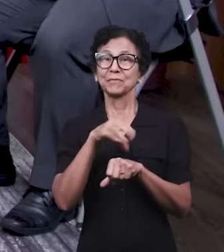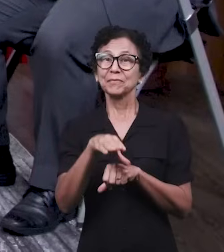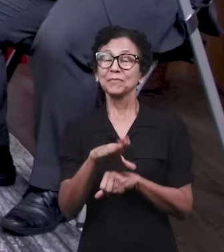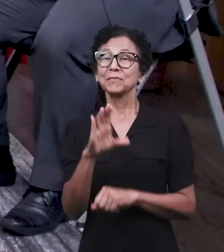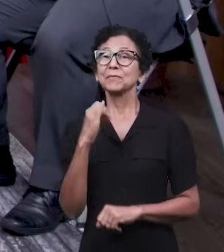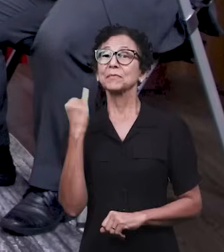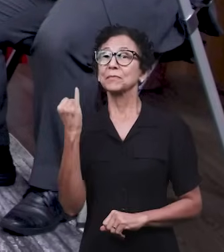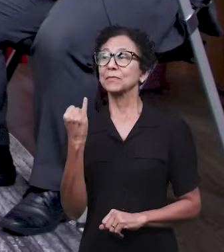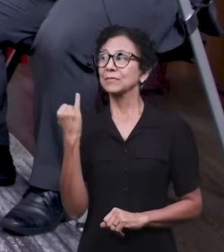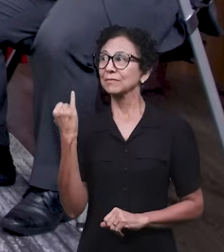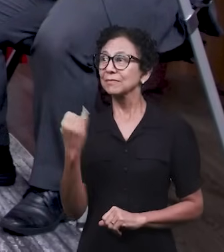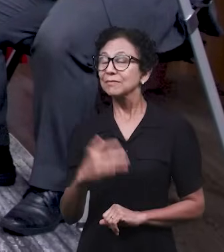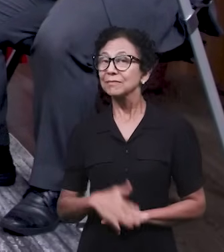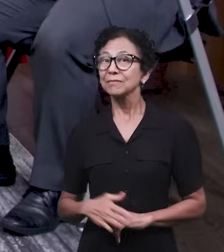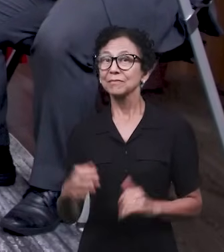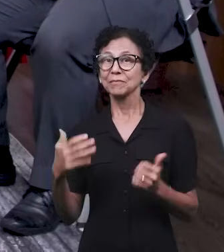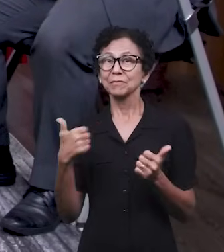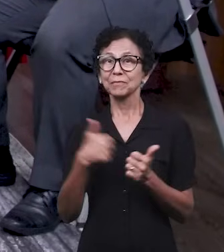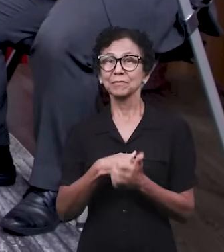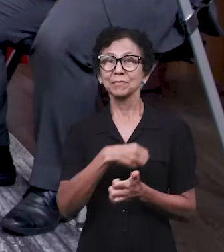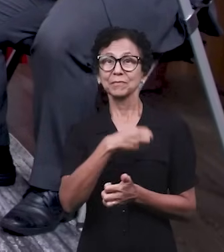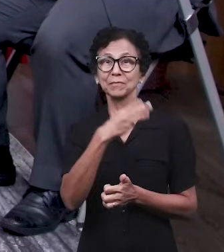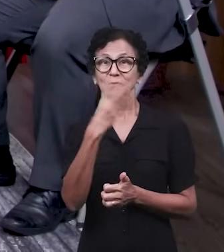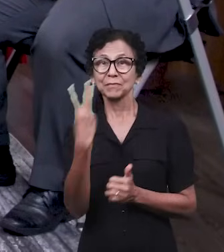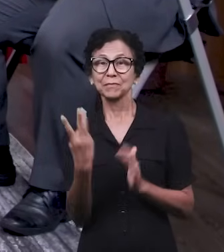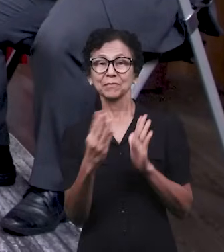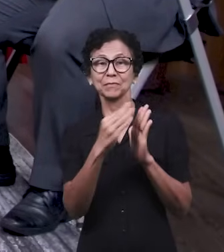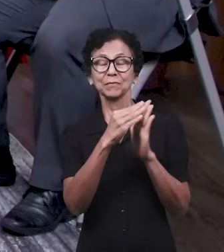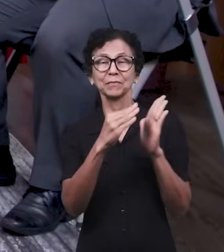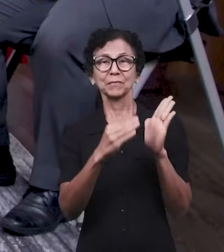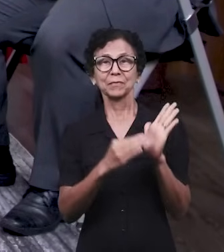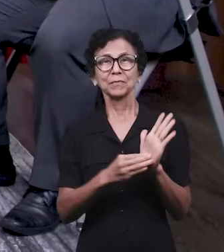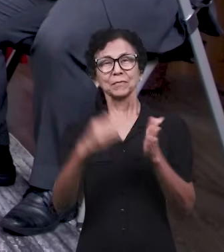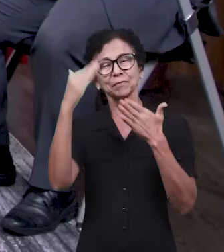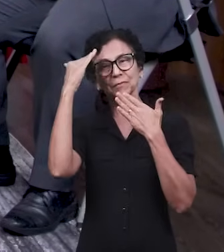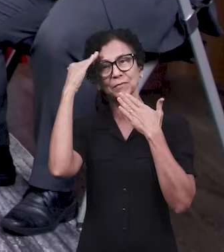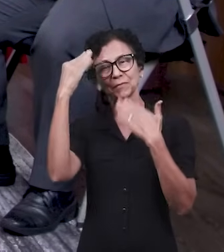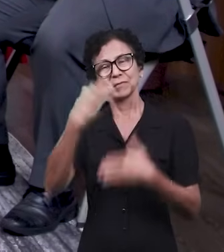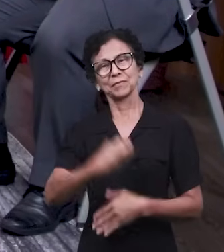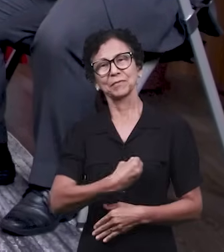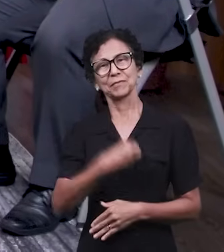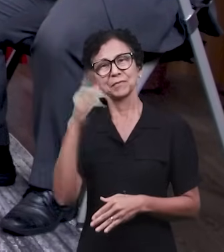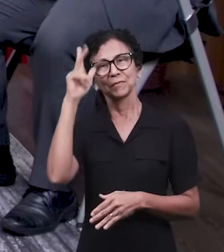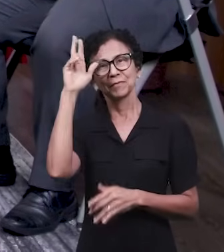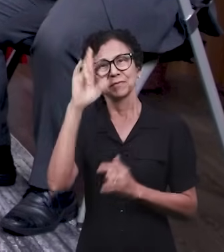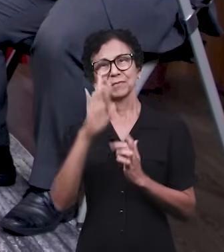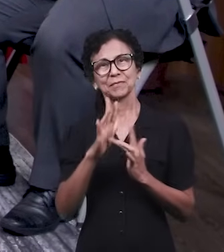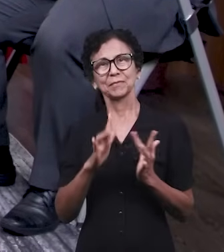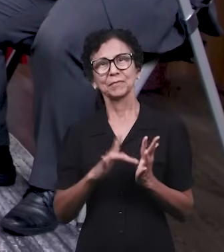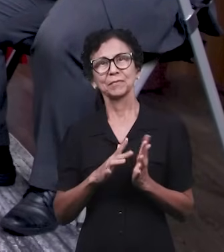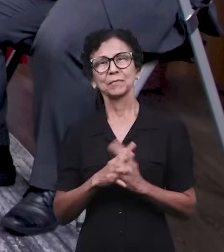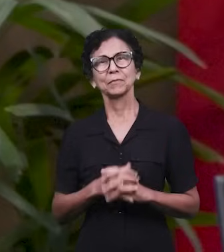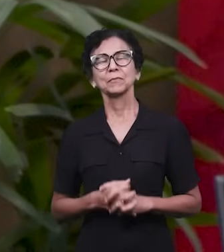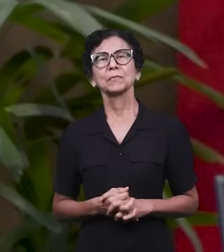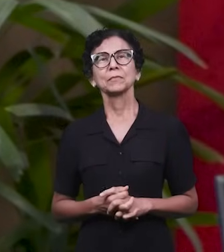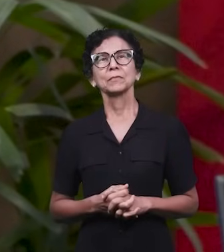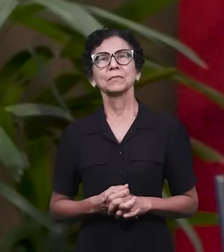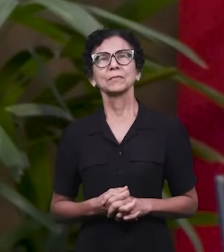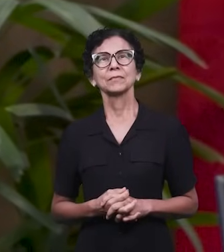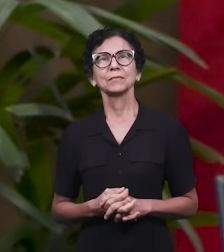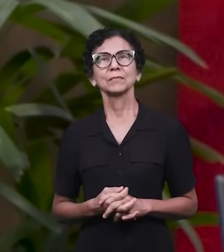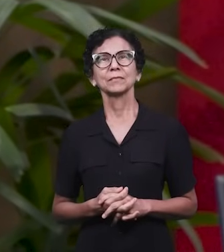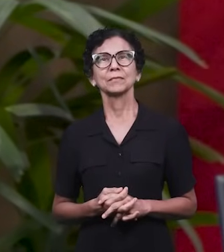nesses 3 episódios. Nós agradecemos a presença, a paz do Senhor. Paz do Senhor Jesus. E assim nós vamos